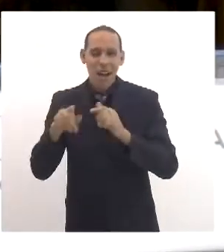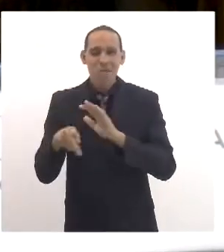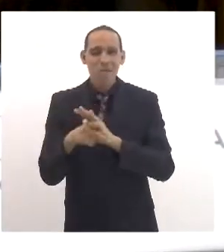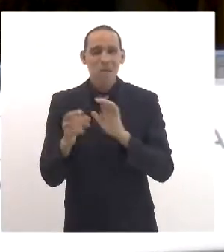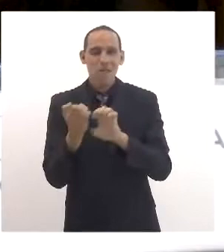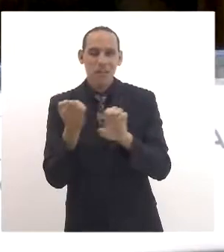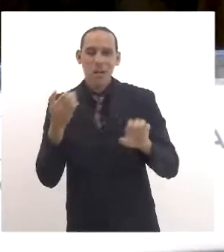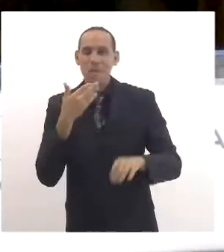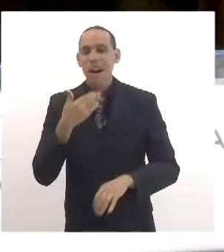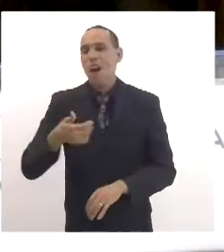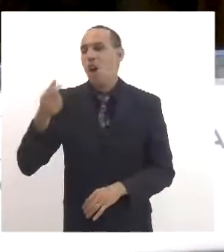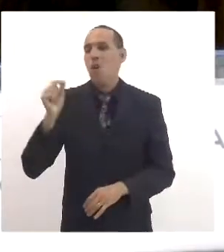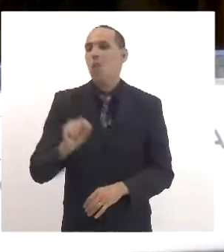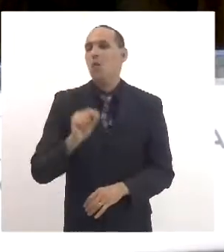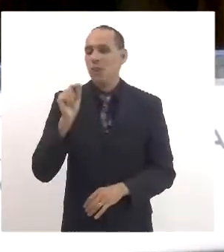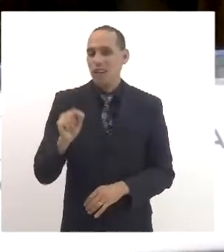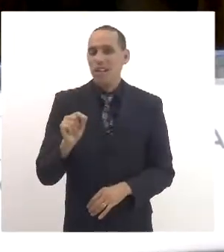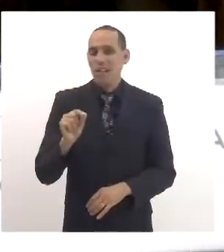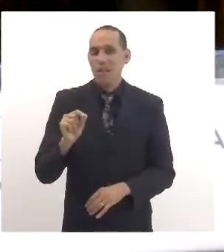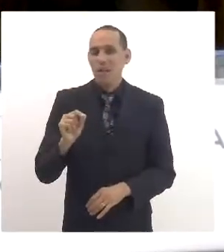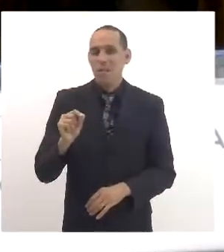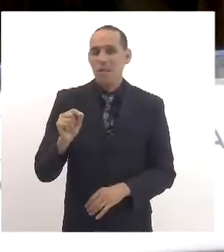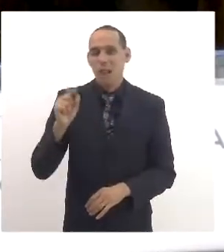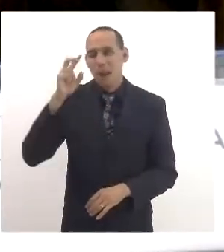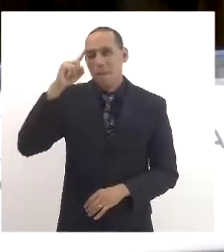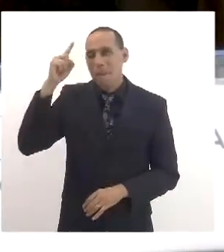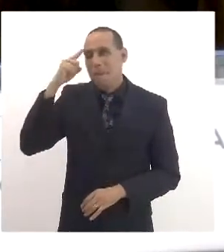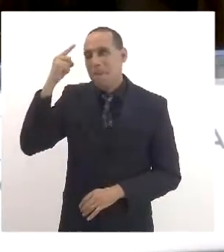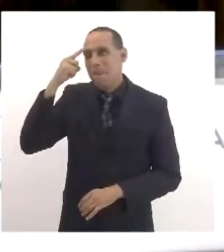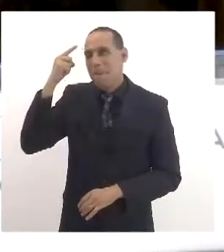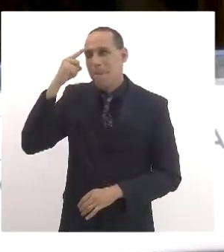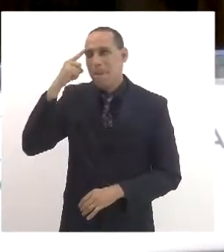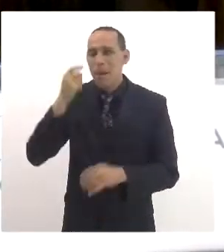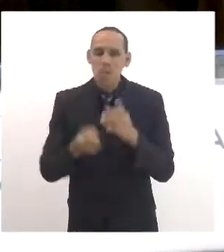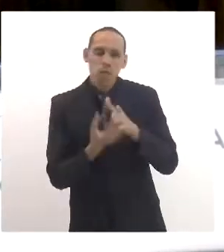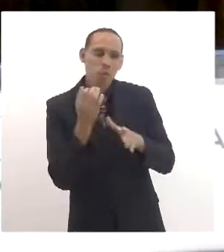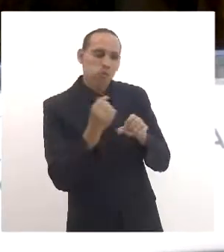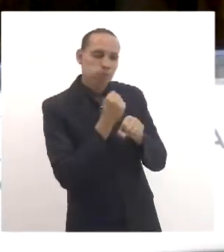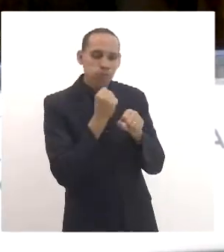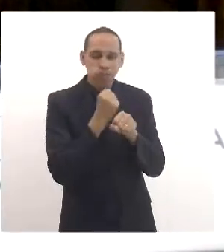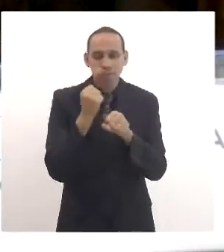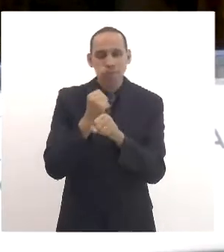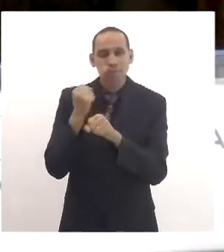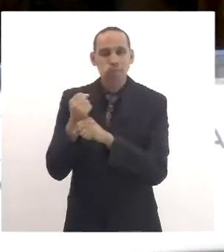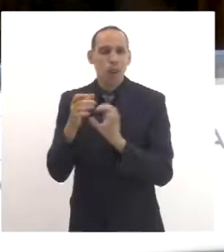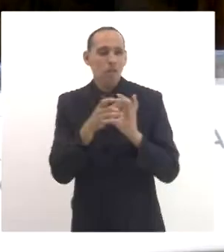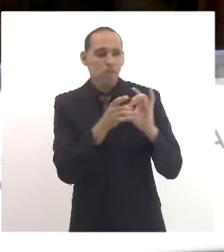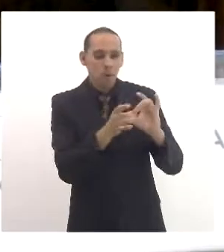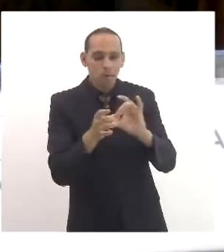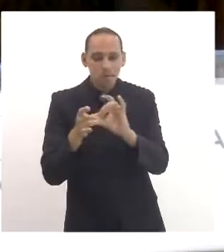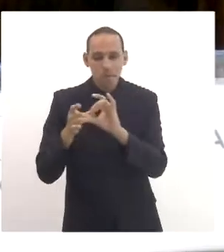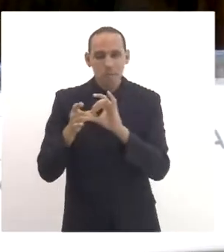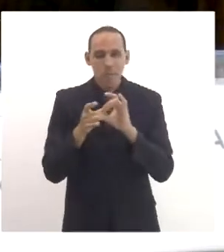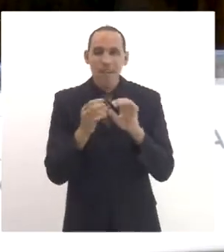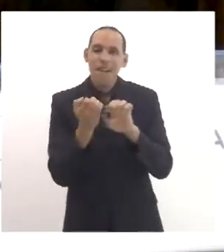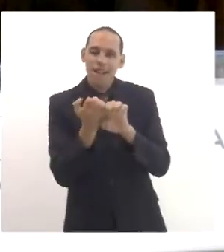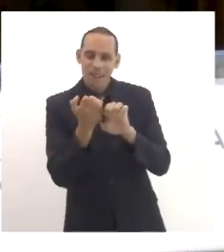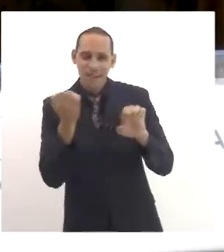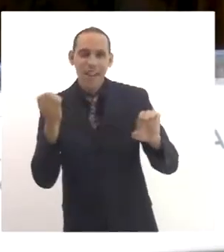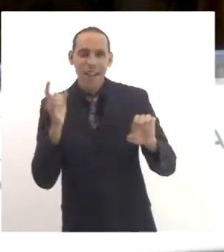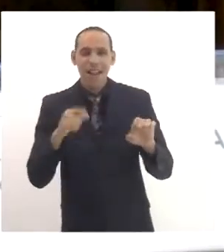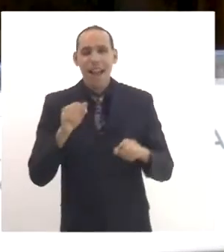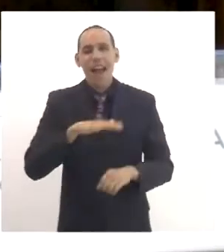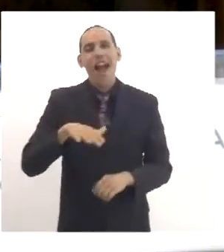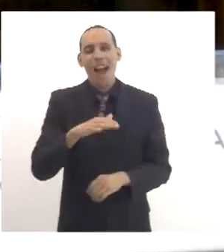engenharia, não é? Que é pensar a construção desses grandes arranjos de pontes, sendo a engenharia sua área de